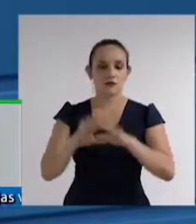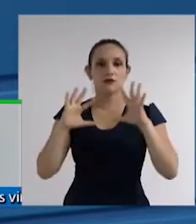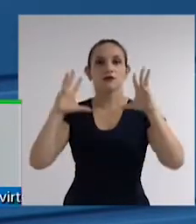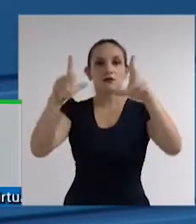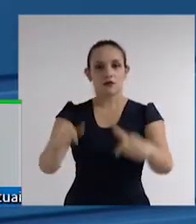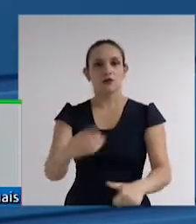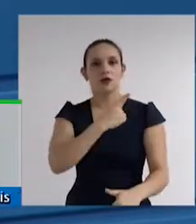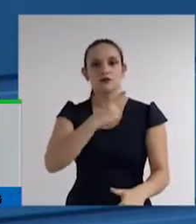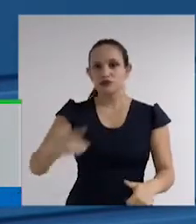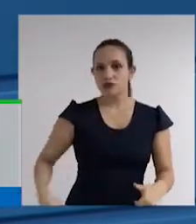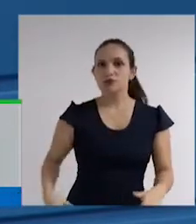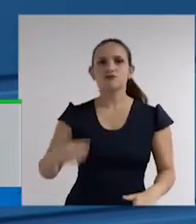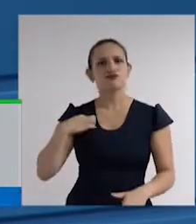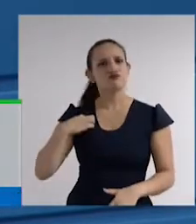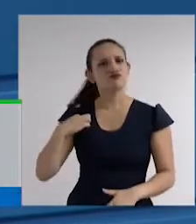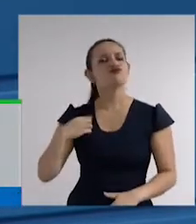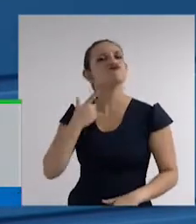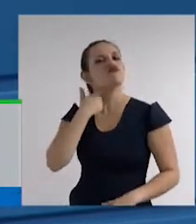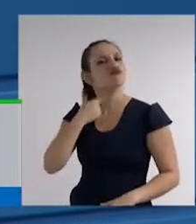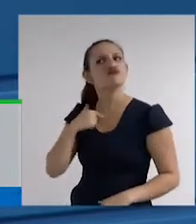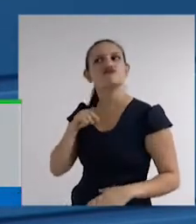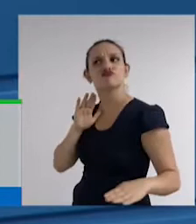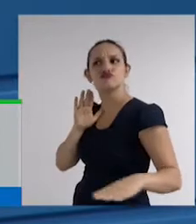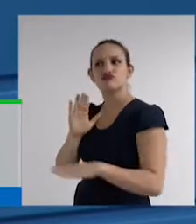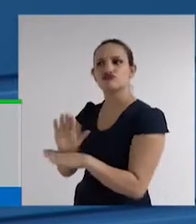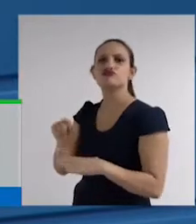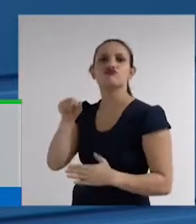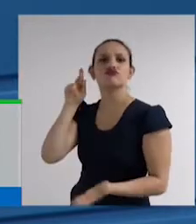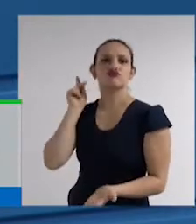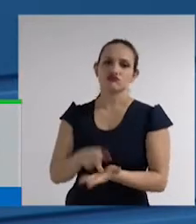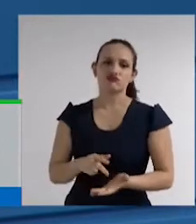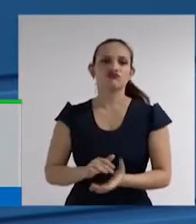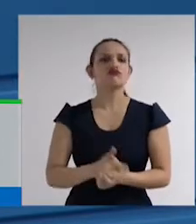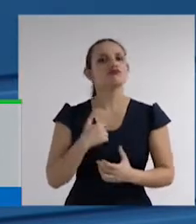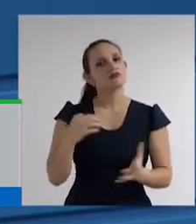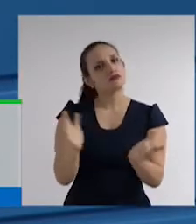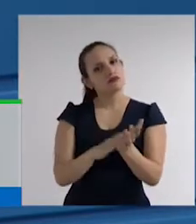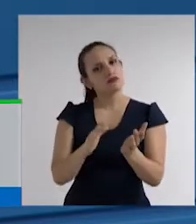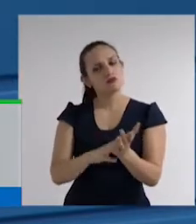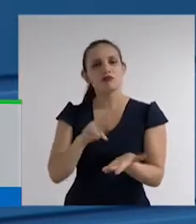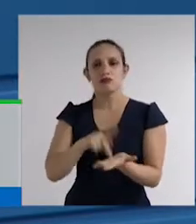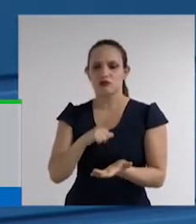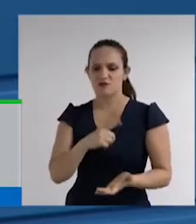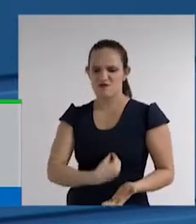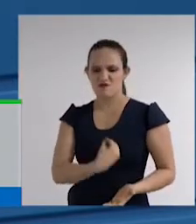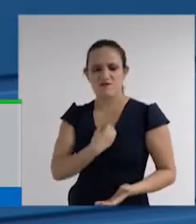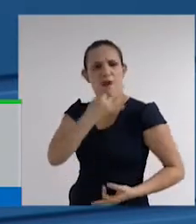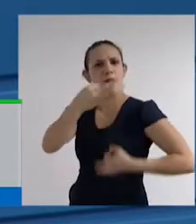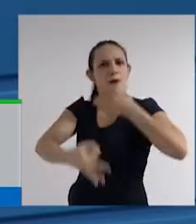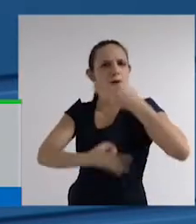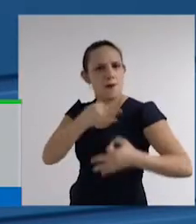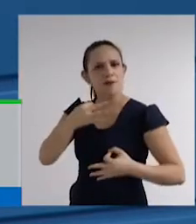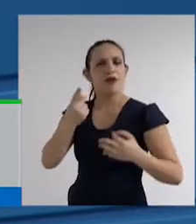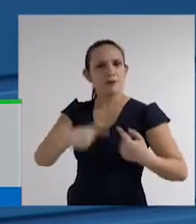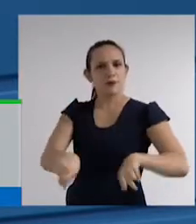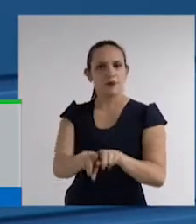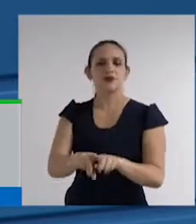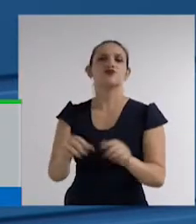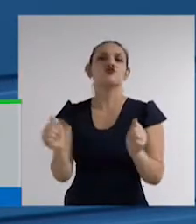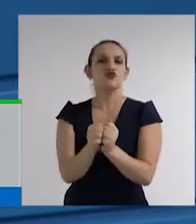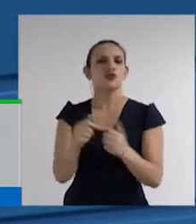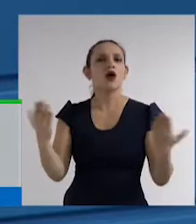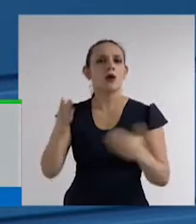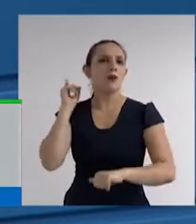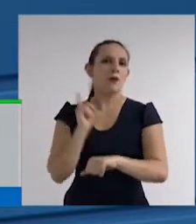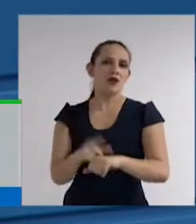os parlamentares a sua grandeza, tem que ressaltar nesse sentido, de estar presente, dar opinião e ser parceiro com o